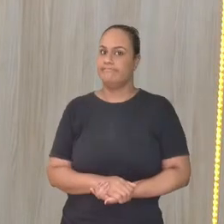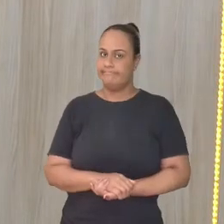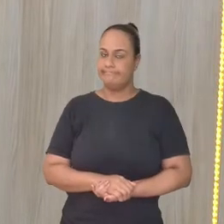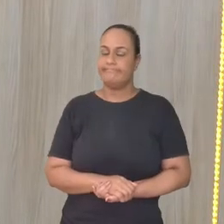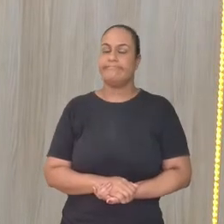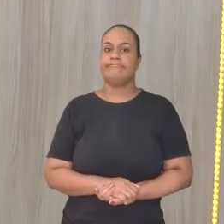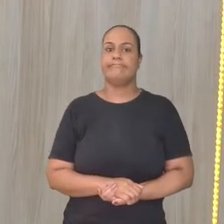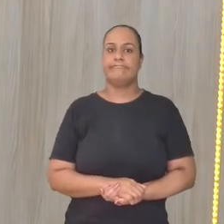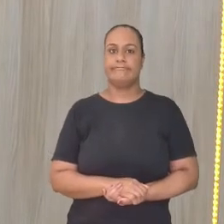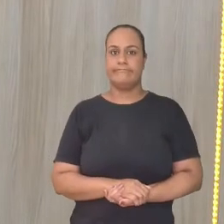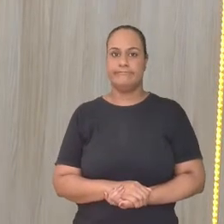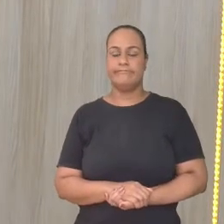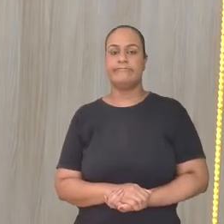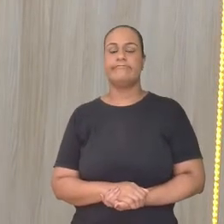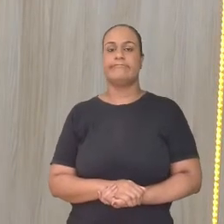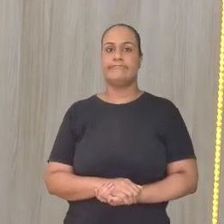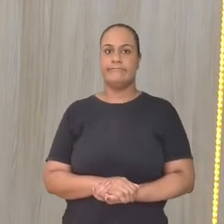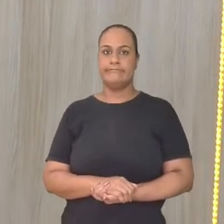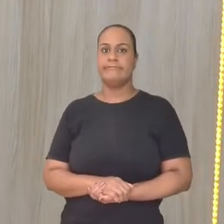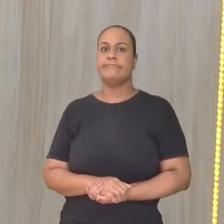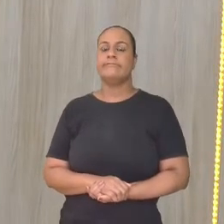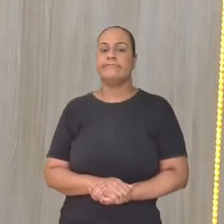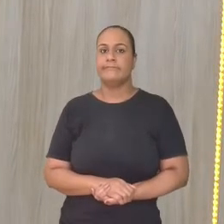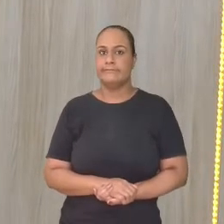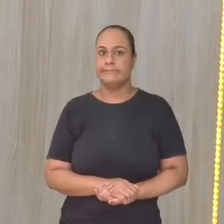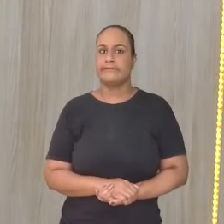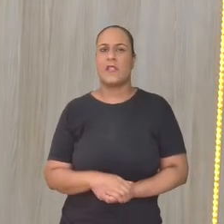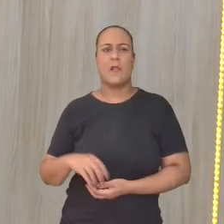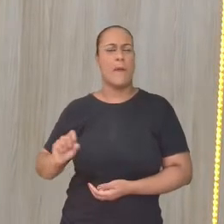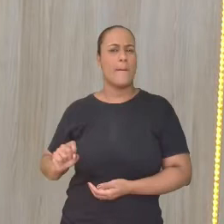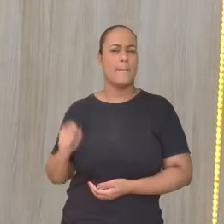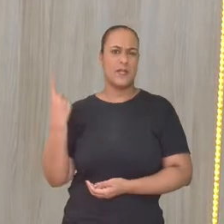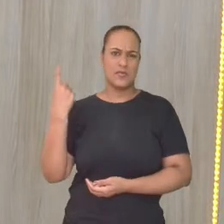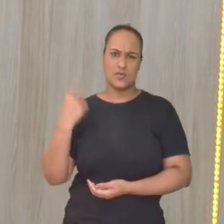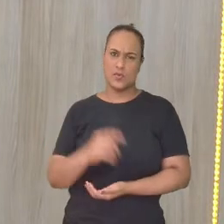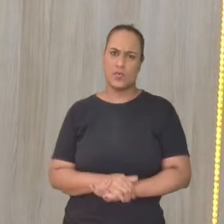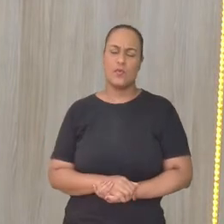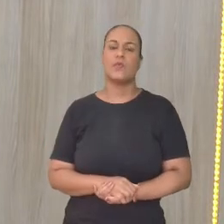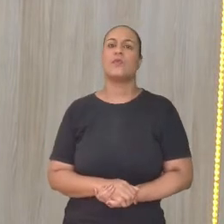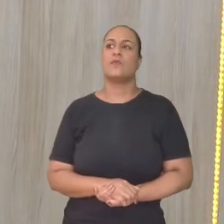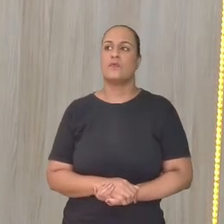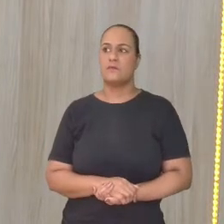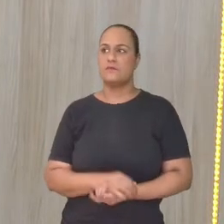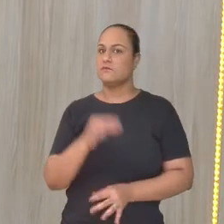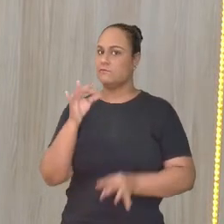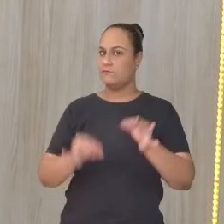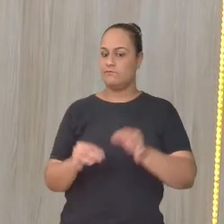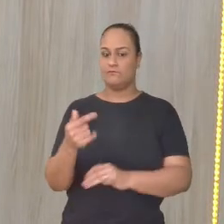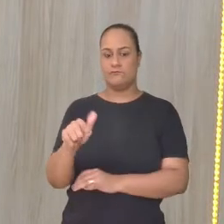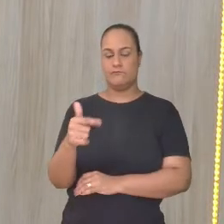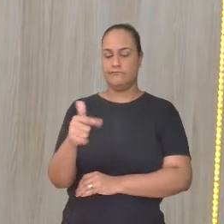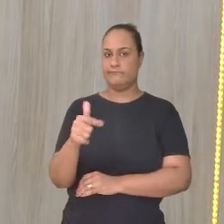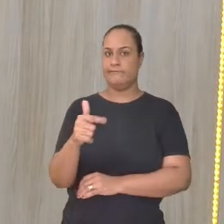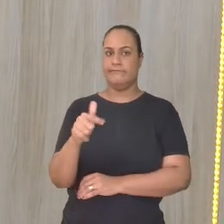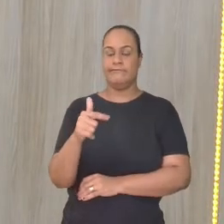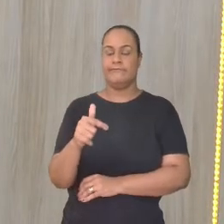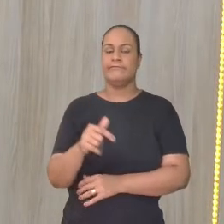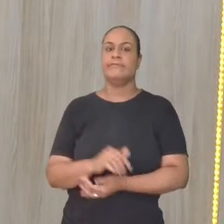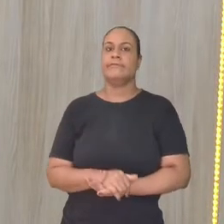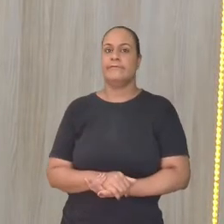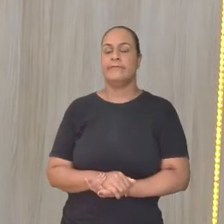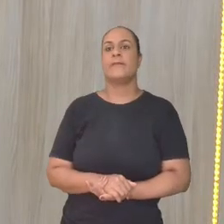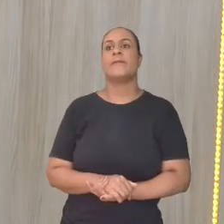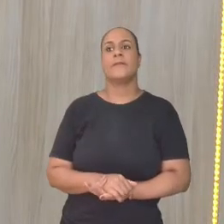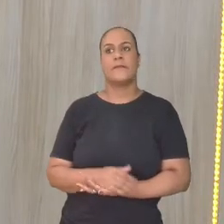vendo? Então, isso era um absurdo, né? Então, era injusto. Então, essas